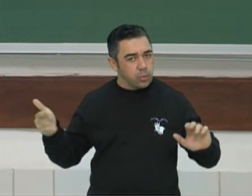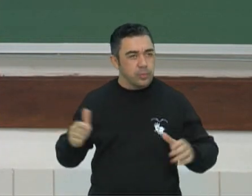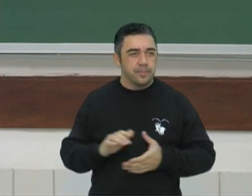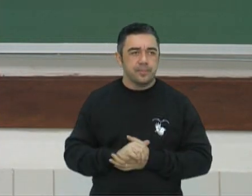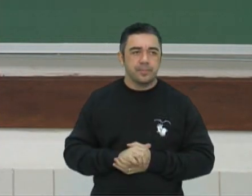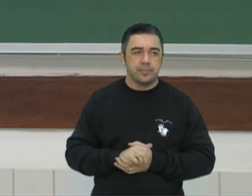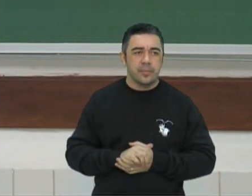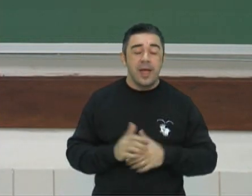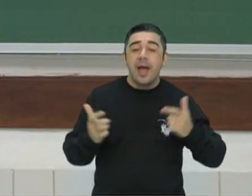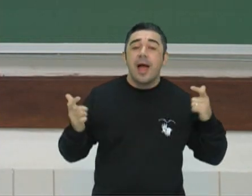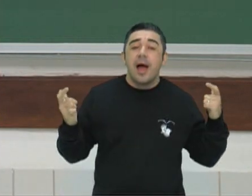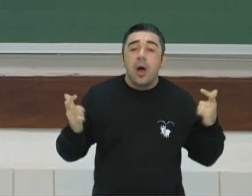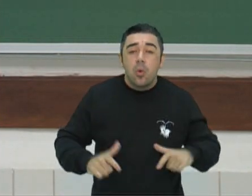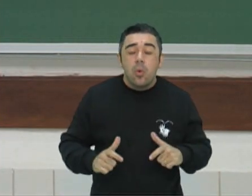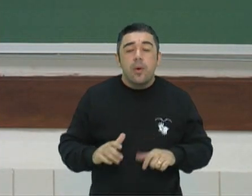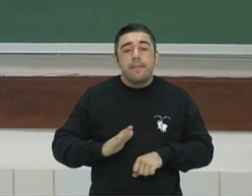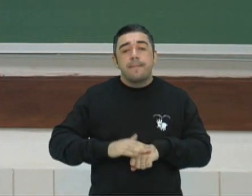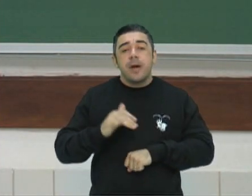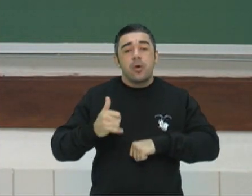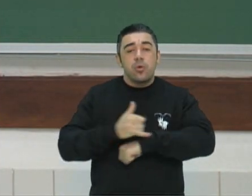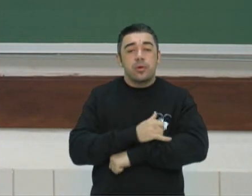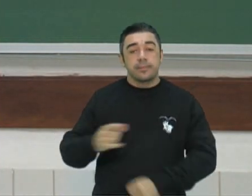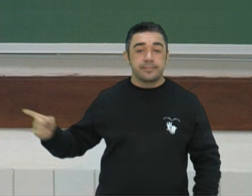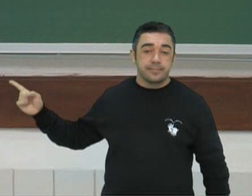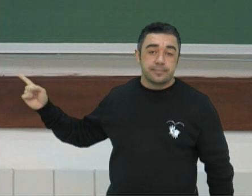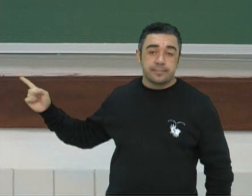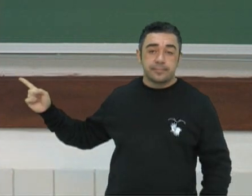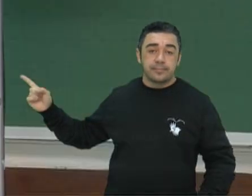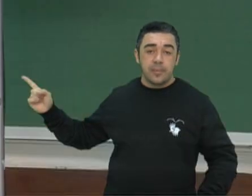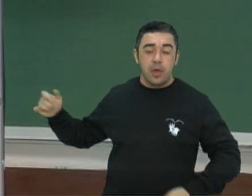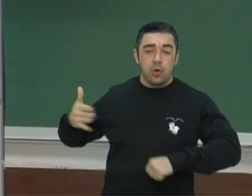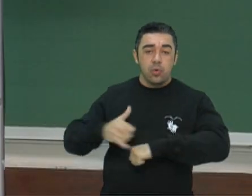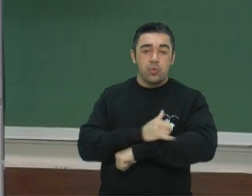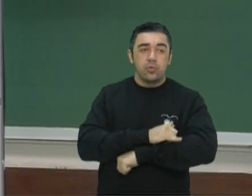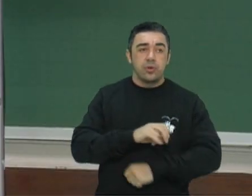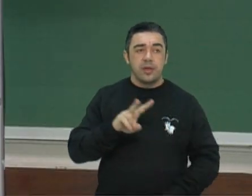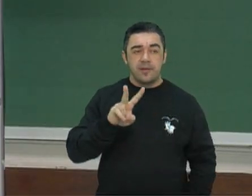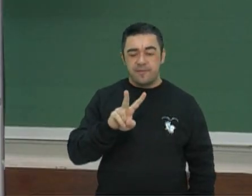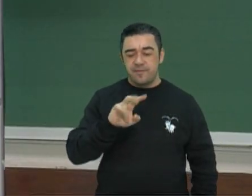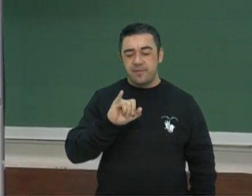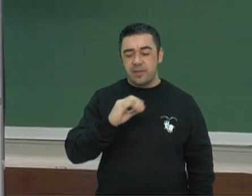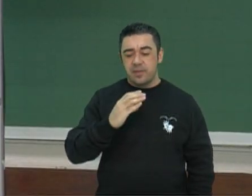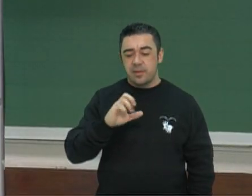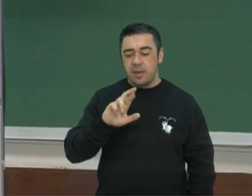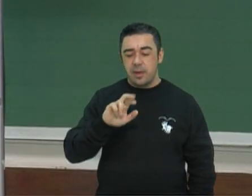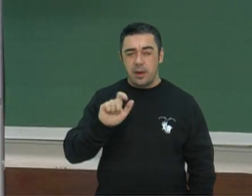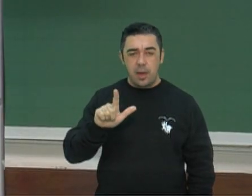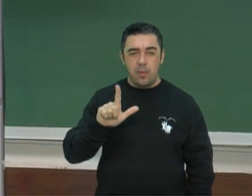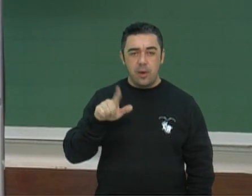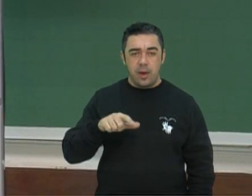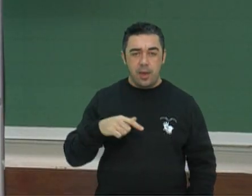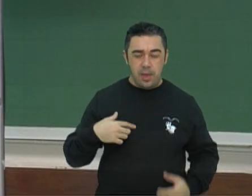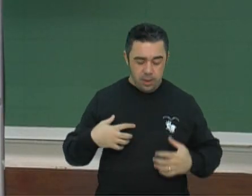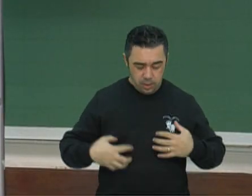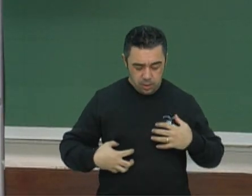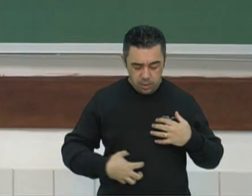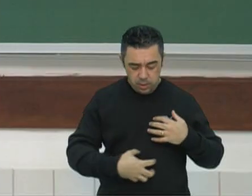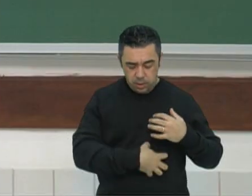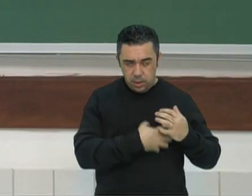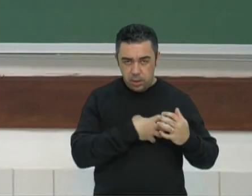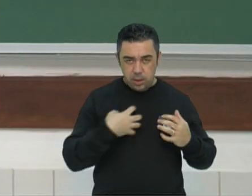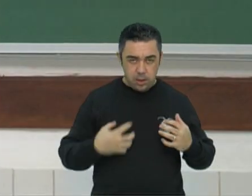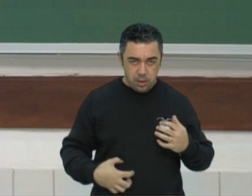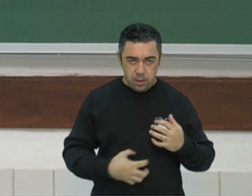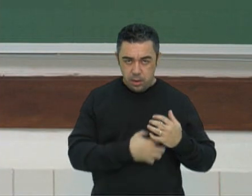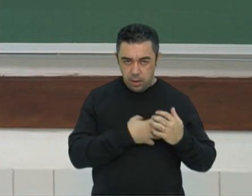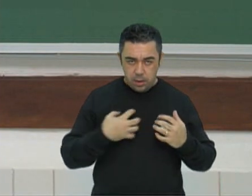se acumulam essas gorduras, né? Aqui que a gente vai chamar da chamada gordura visceral, né? Que ela vai se acumular ali entre órgãos, ela é prejudicial